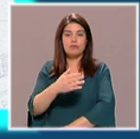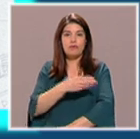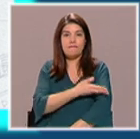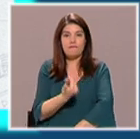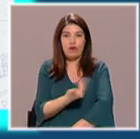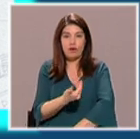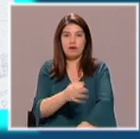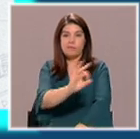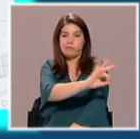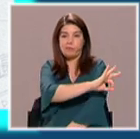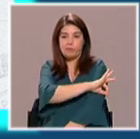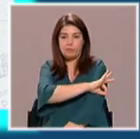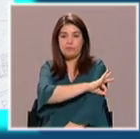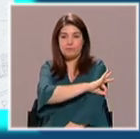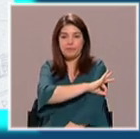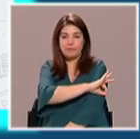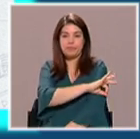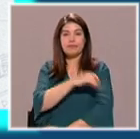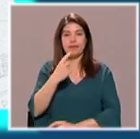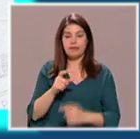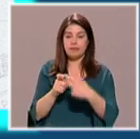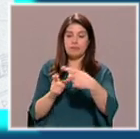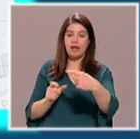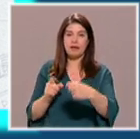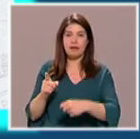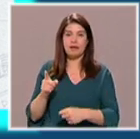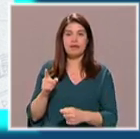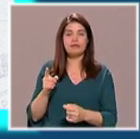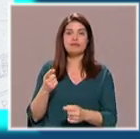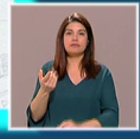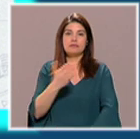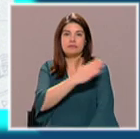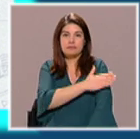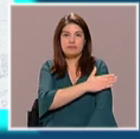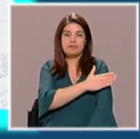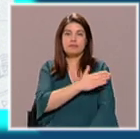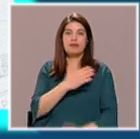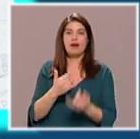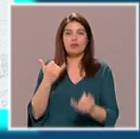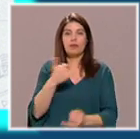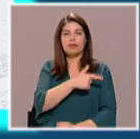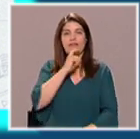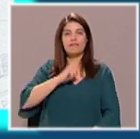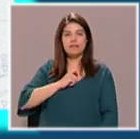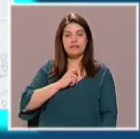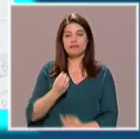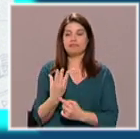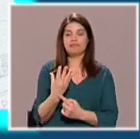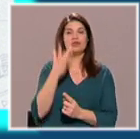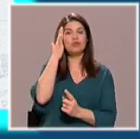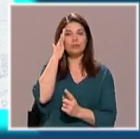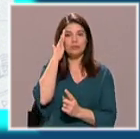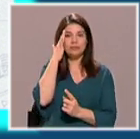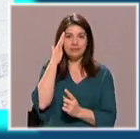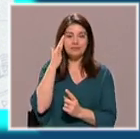do braço e que tem associado a ele um dispositivo que faz a leitura de todo o nível de glicose e que permite ainda fazer o